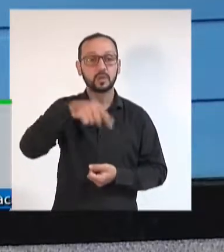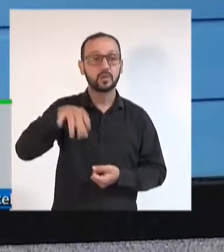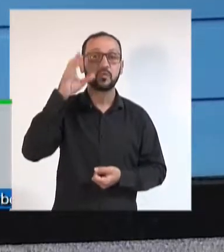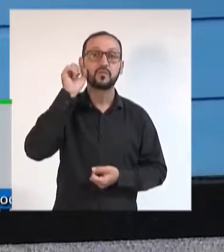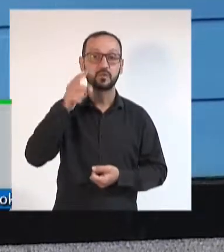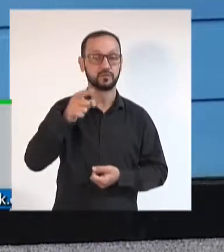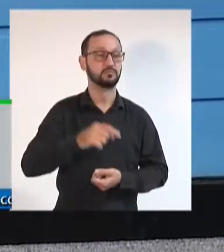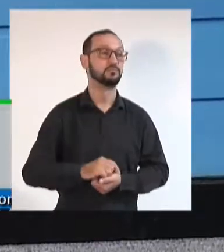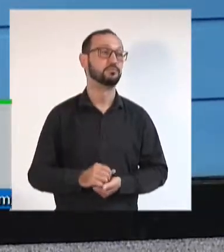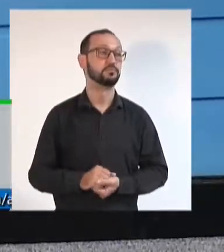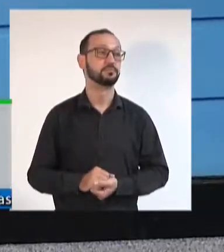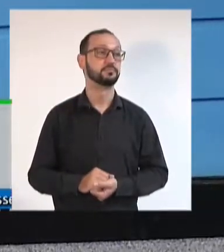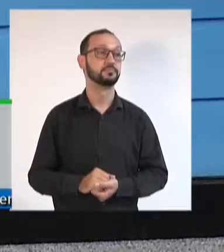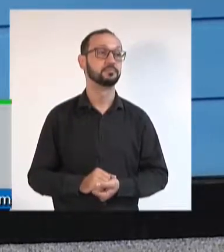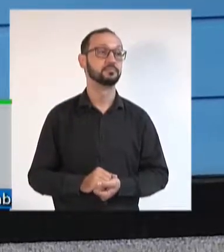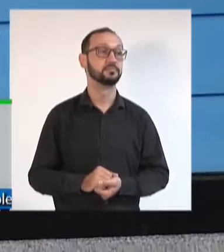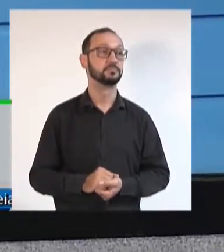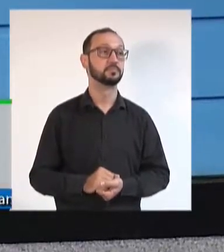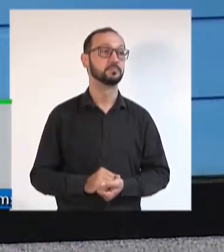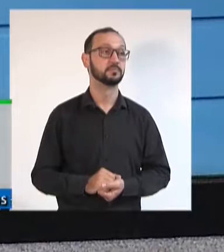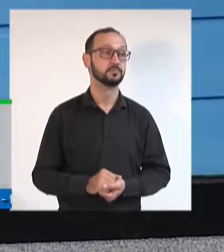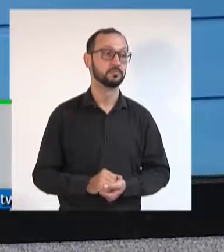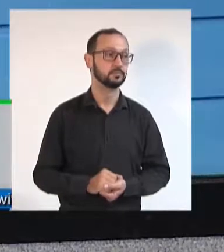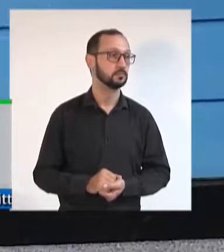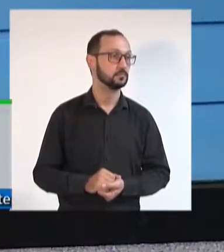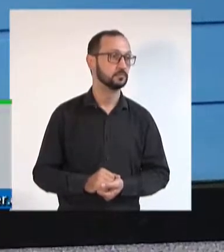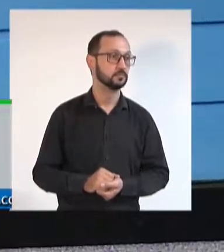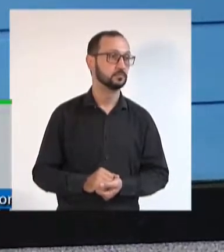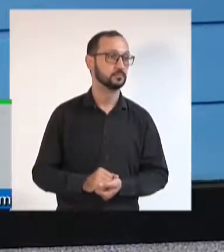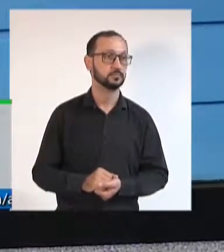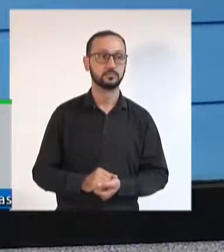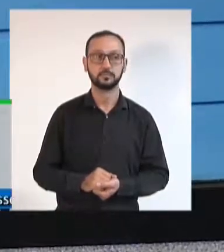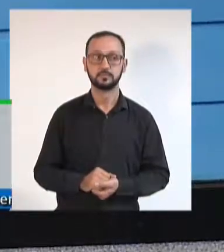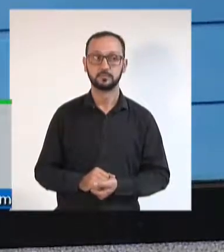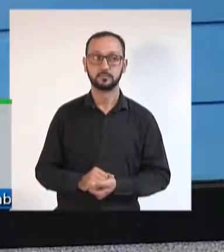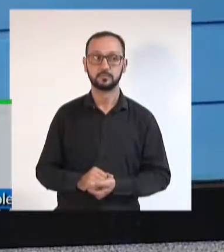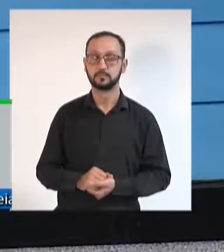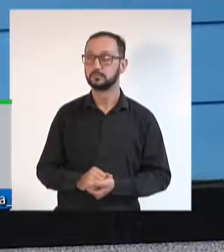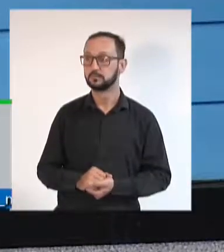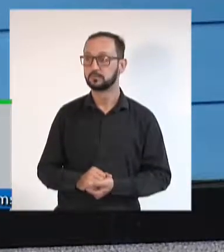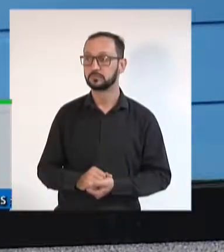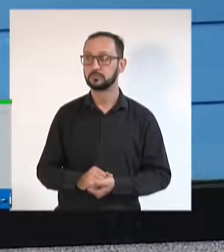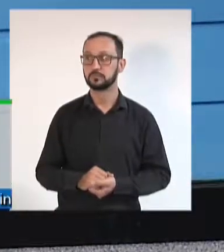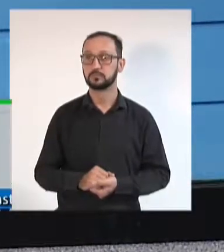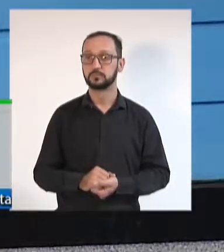ouvi-los, né? Só a gentileza do material.